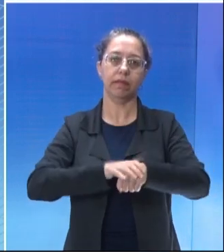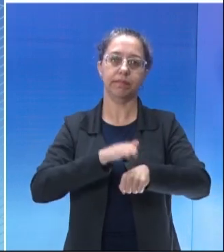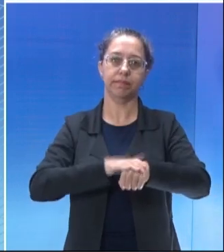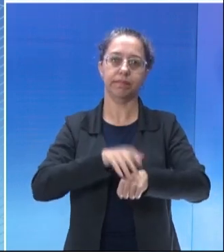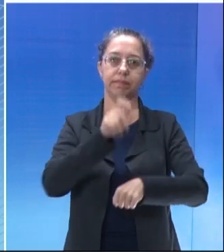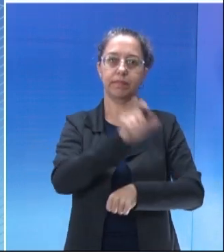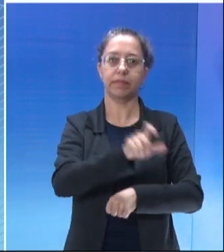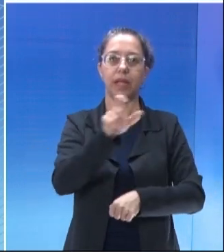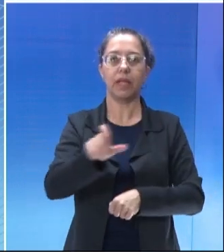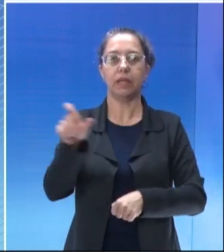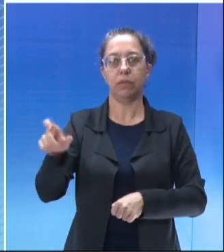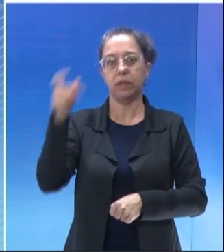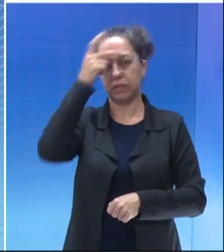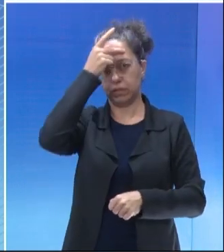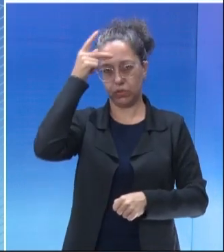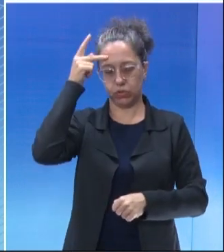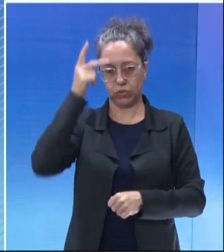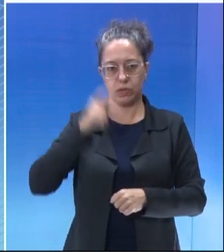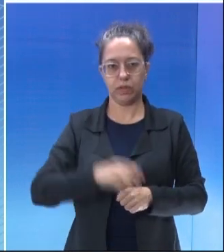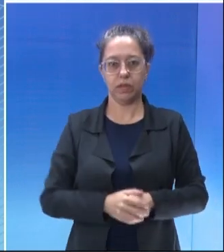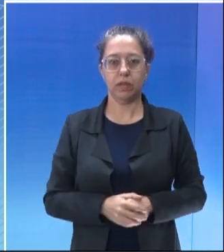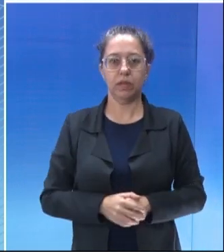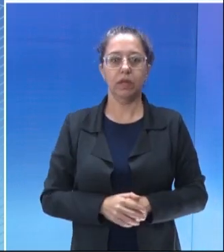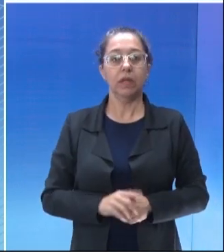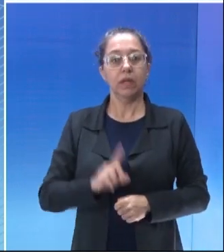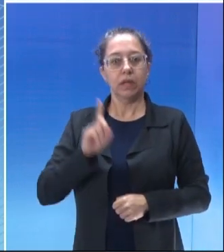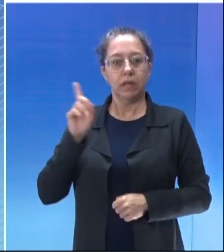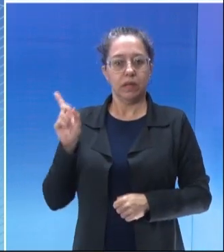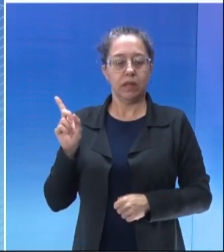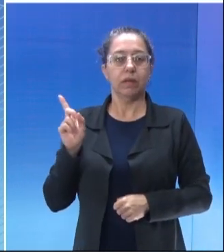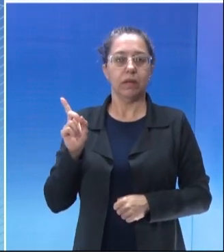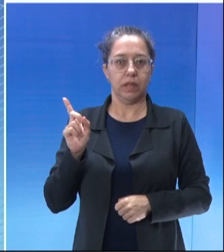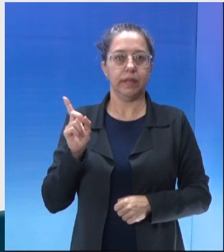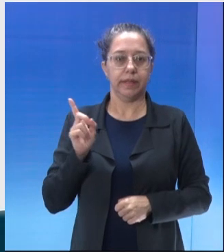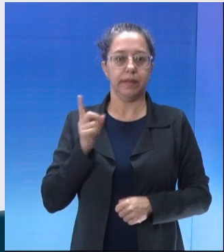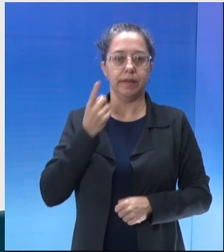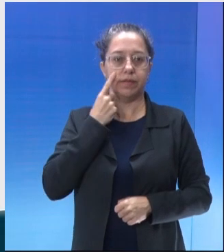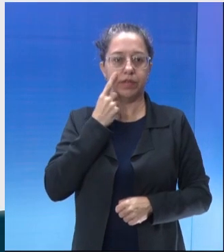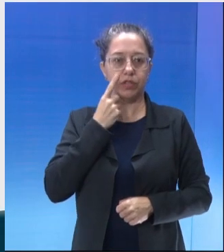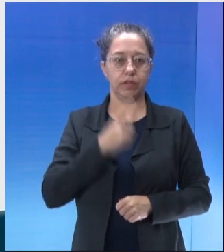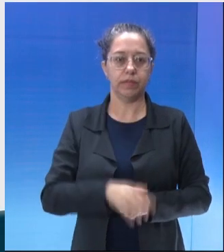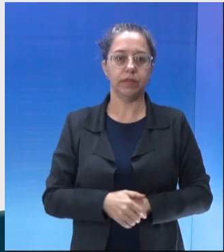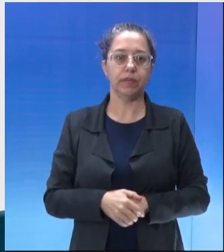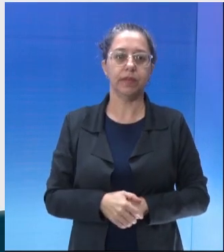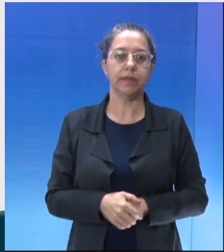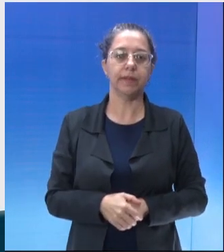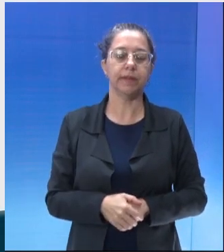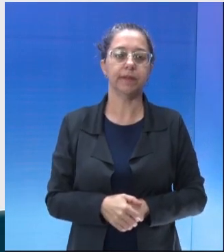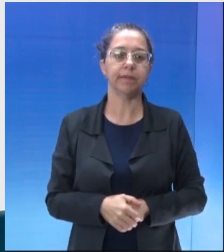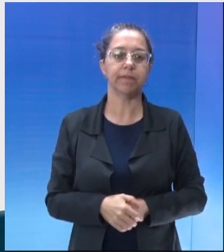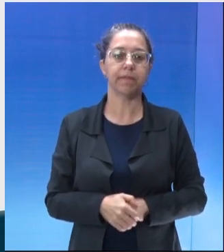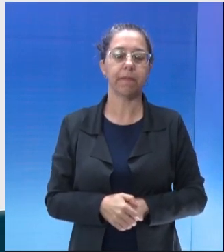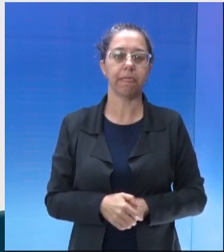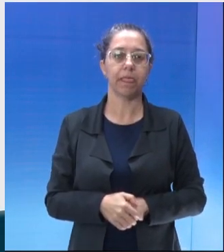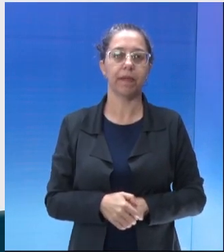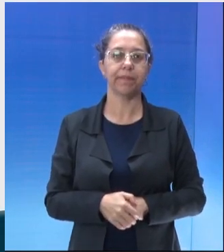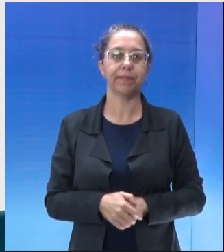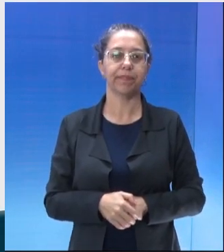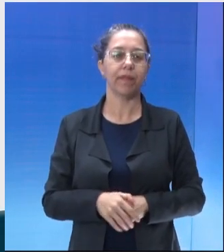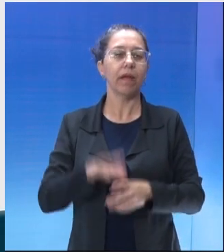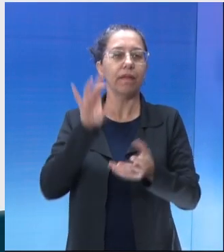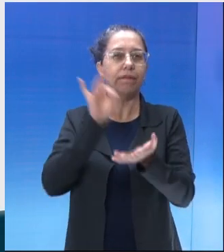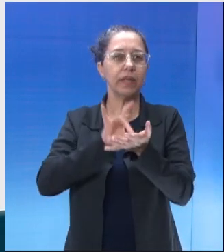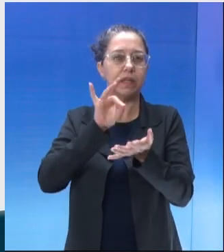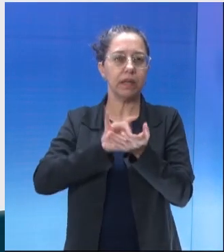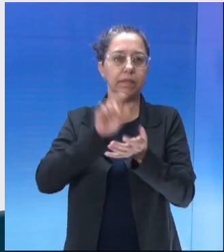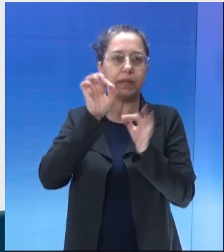vamos voltar aqui para a questão número 80 de 2017. O fato legal evidenciado